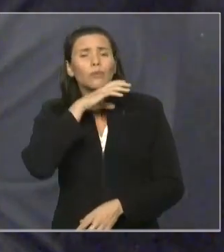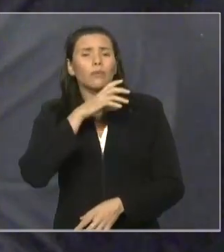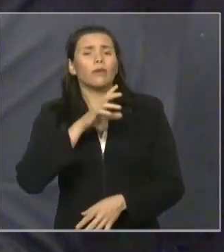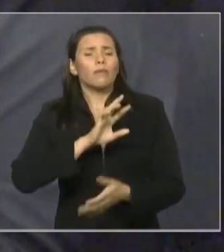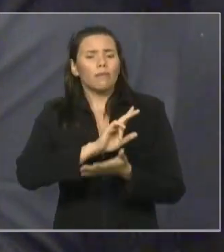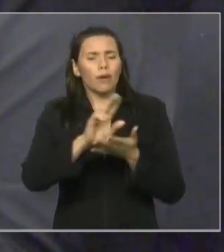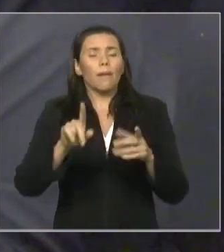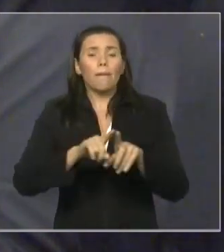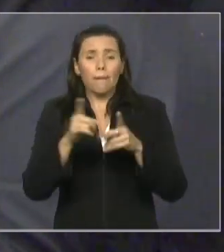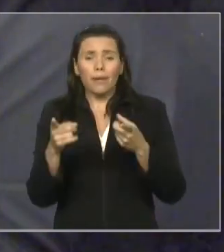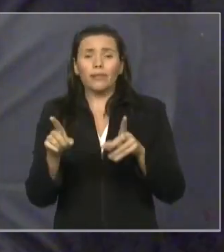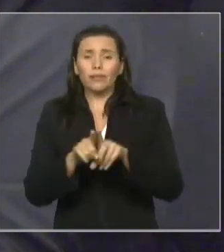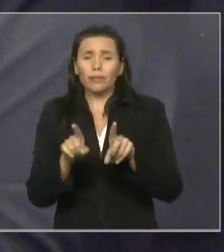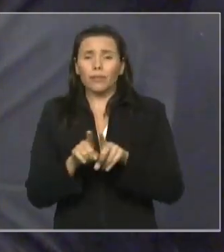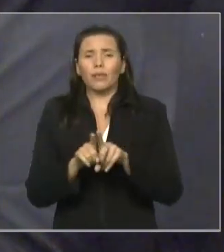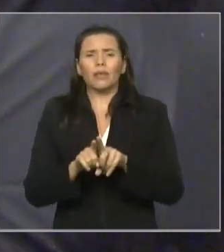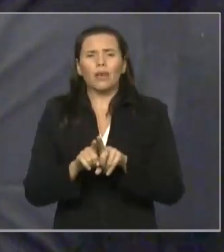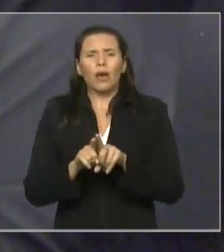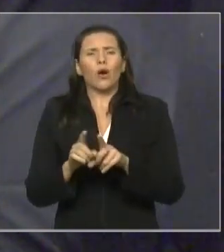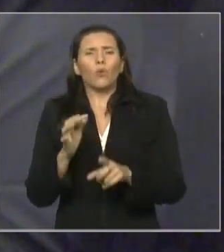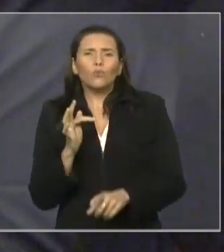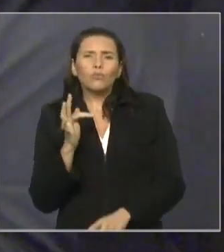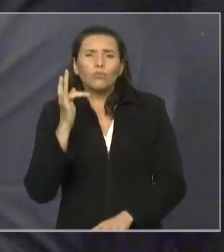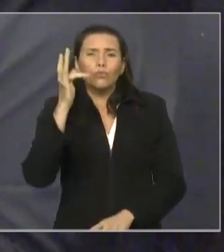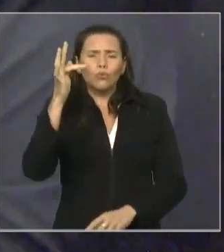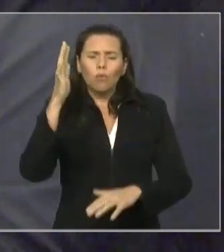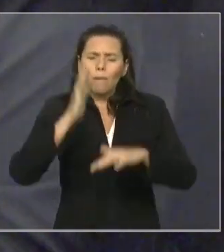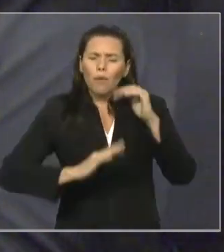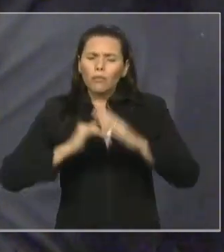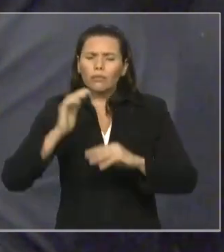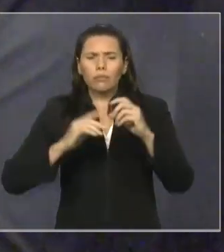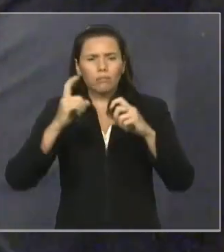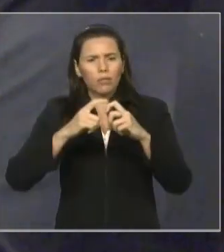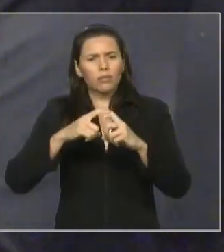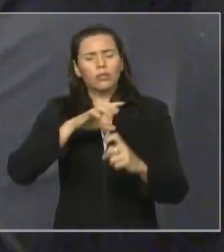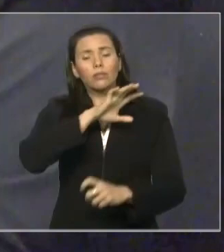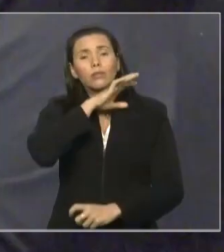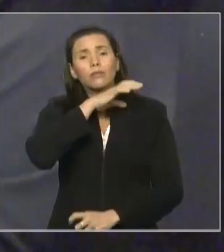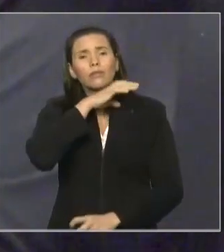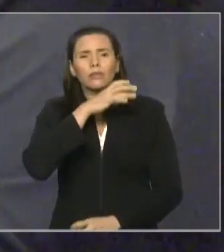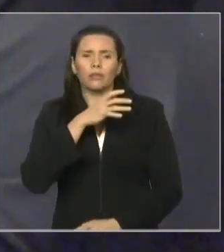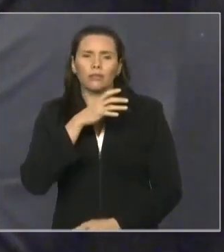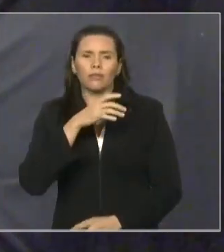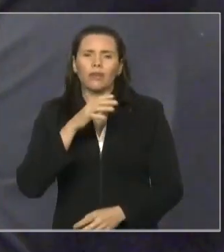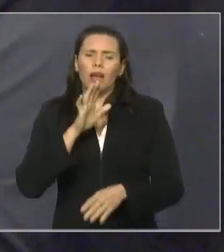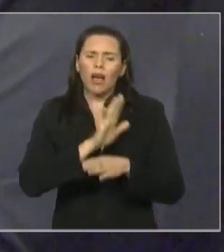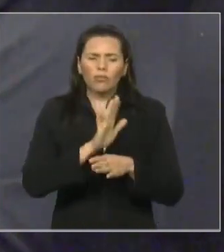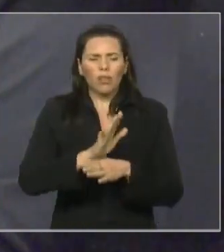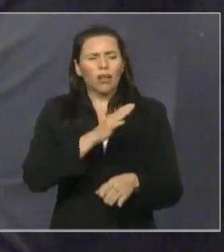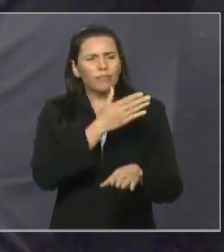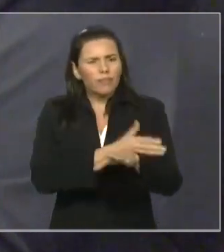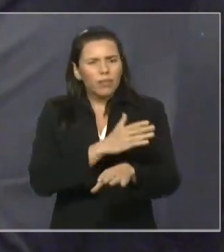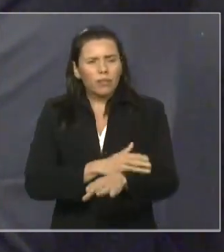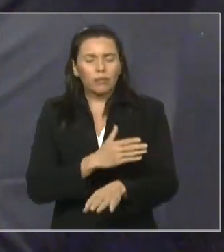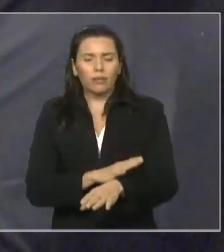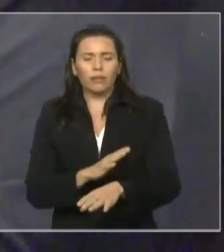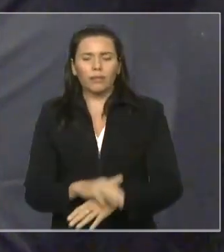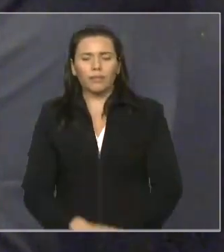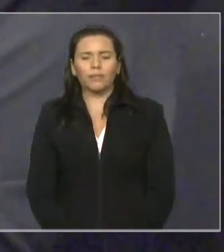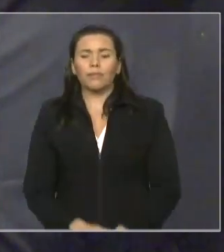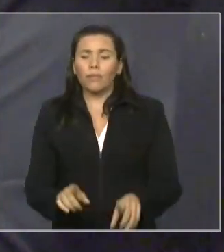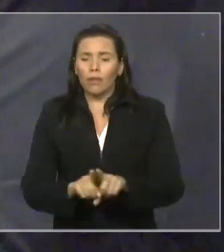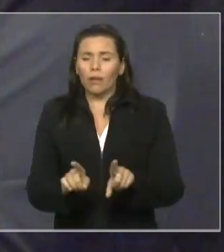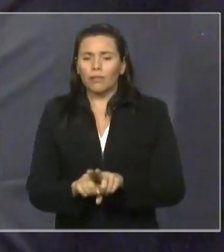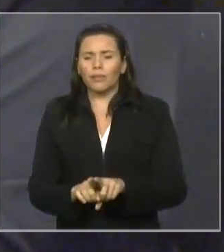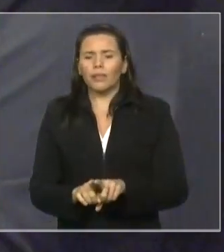ali o estágio ou a prática que ele saia para o campo de trabalho de forma competitiva. E na questão da delegacia também é muito importante. É um